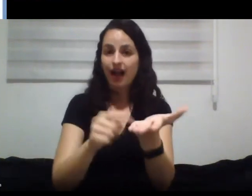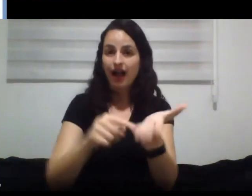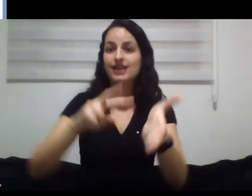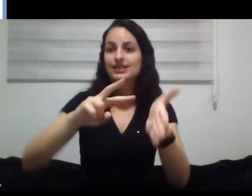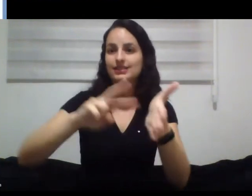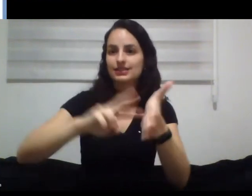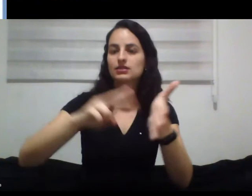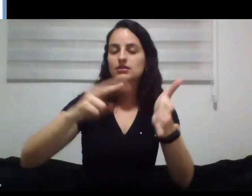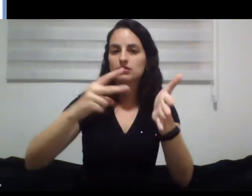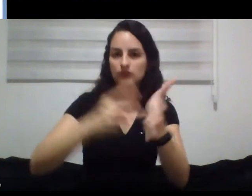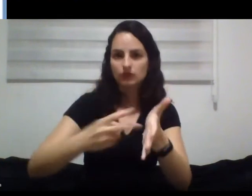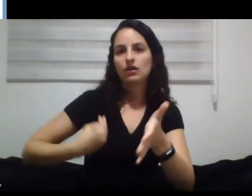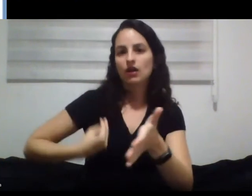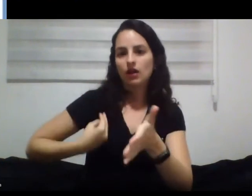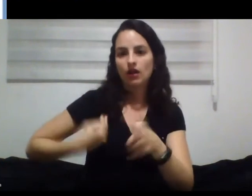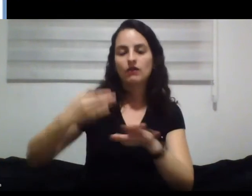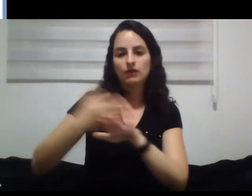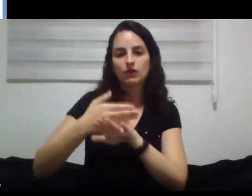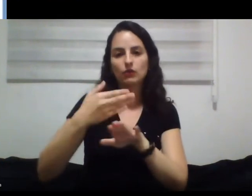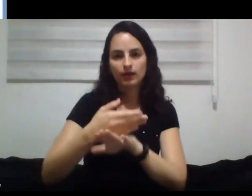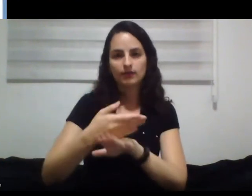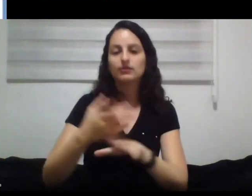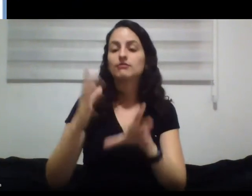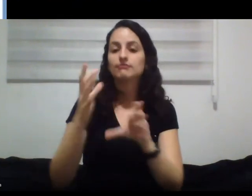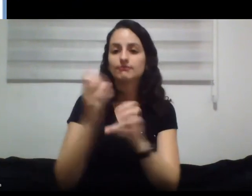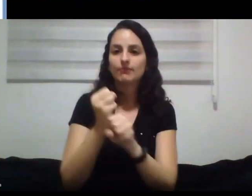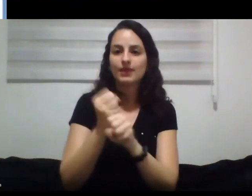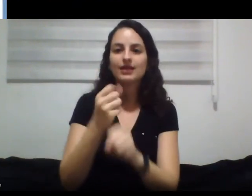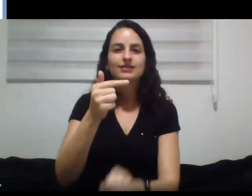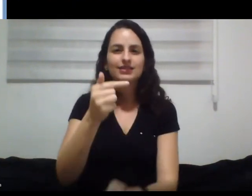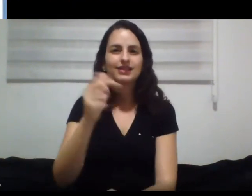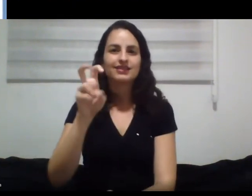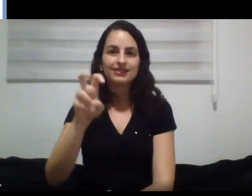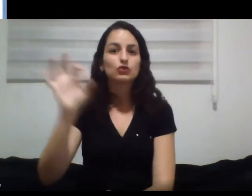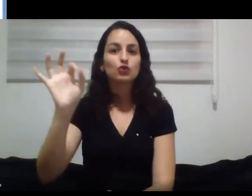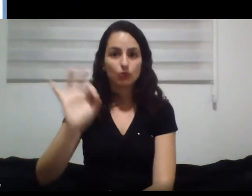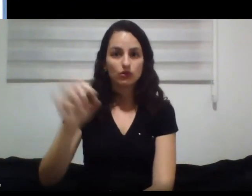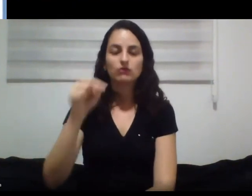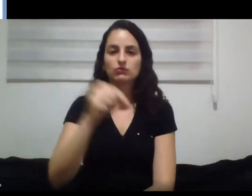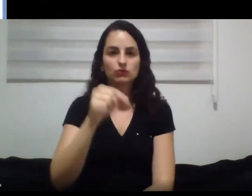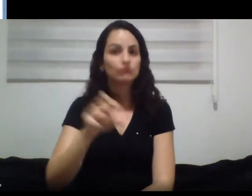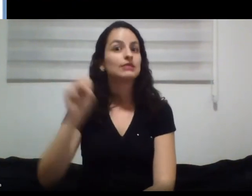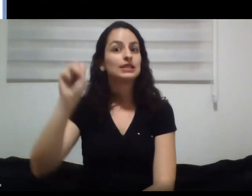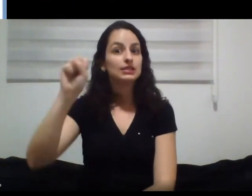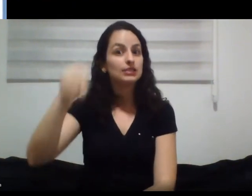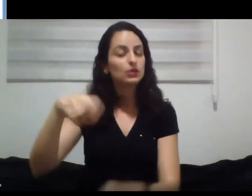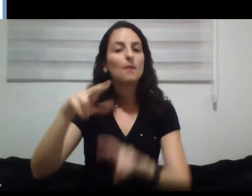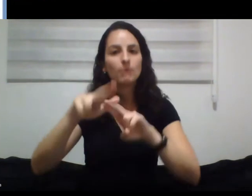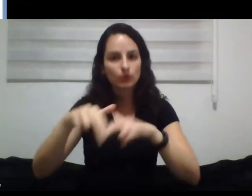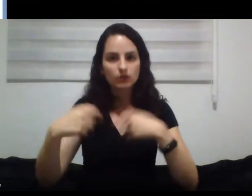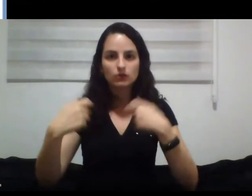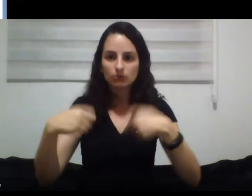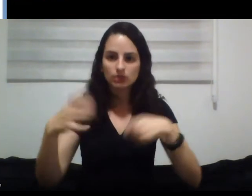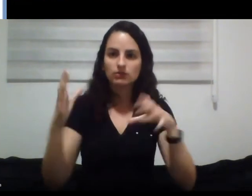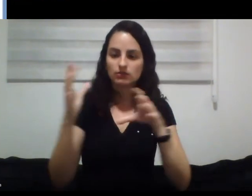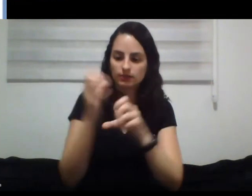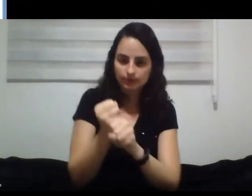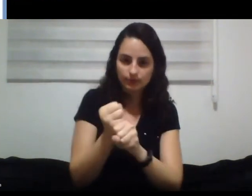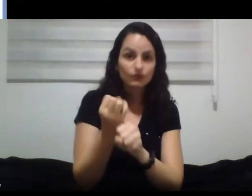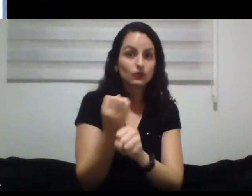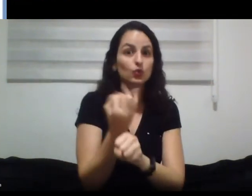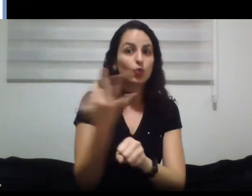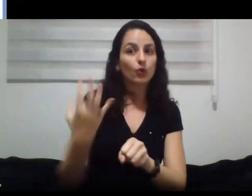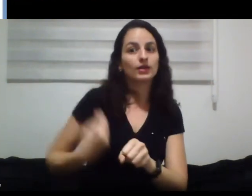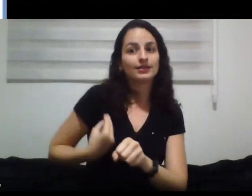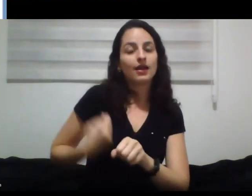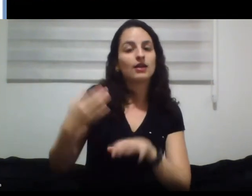que ele vai entregar 6 apenas, ele pode entregar 6 atividades. E é essa conta que a gente tem que fazer. Quantas atividades o